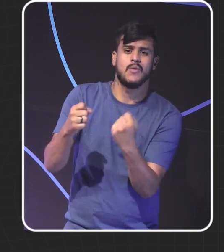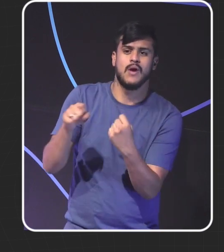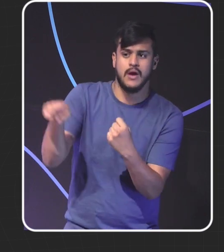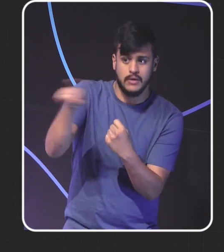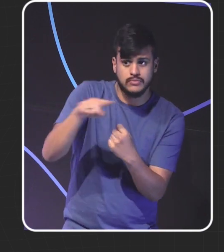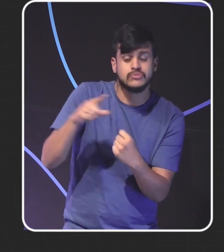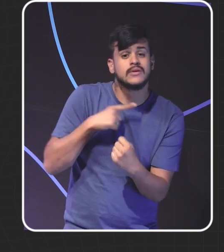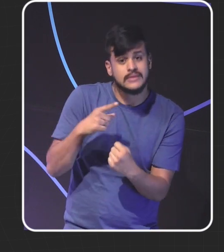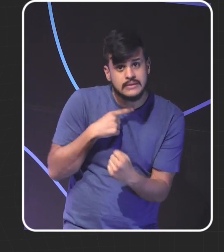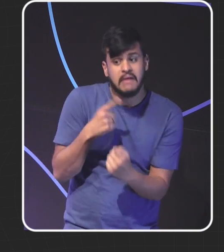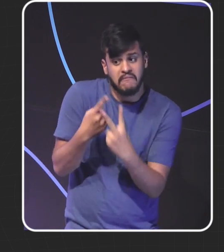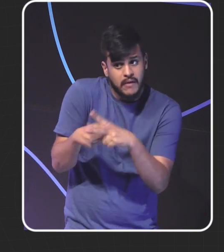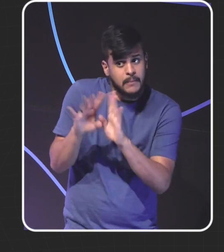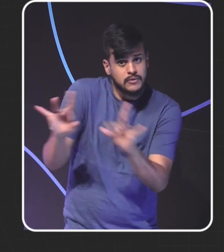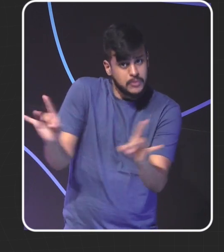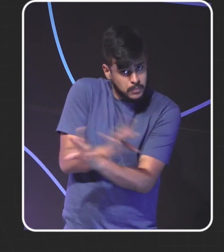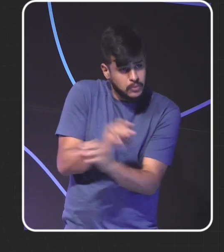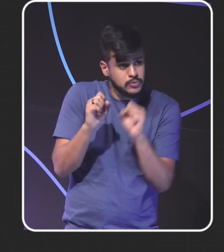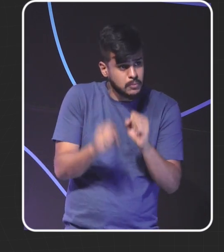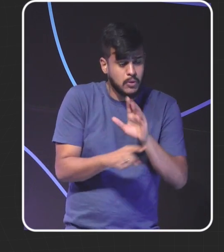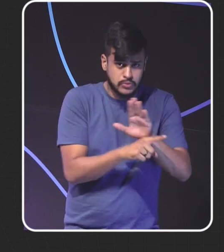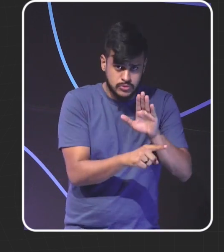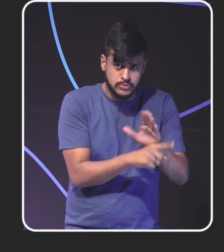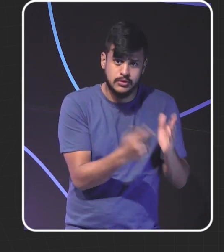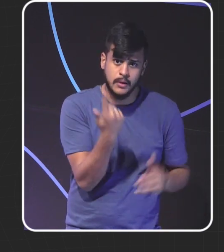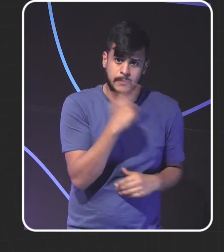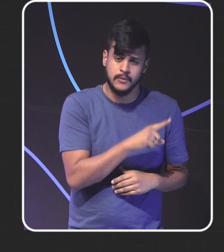ferramentas que dá para ser utilizada é justamente